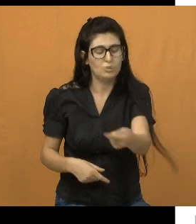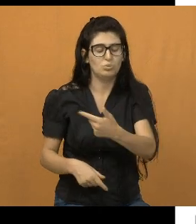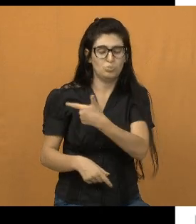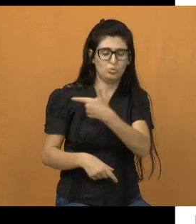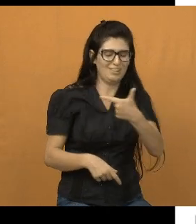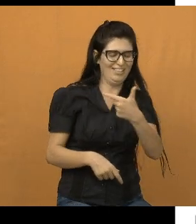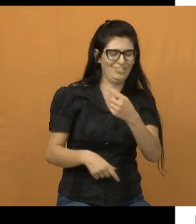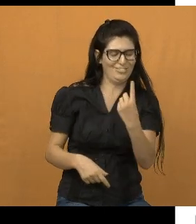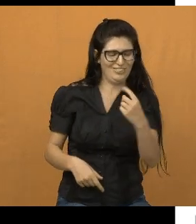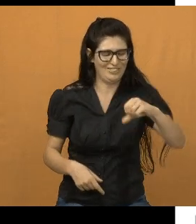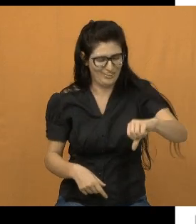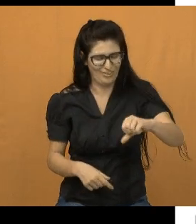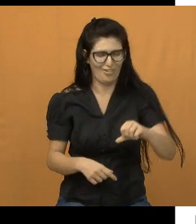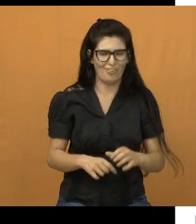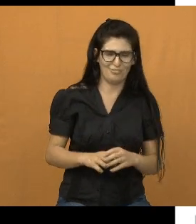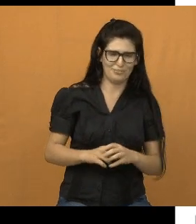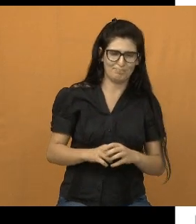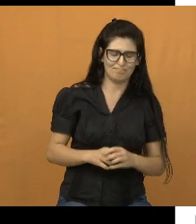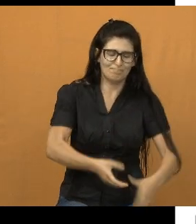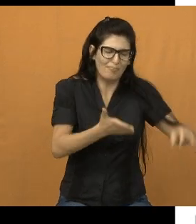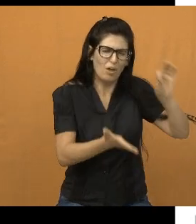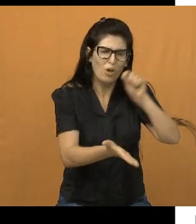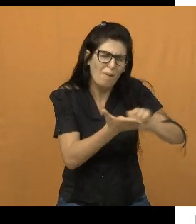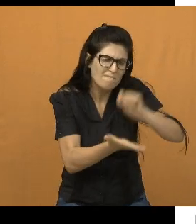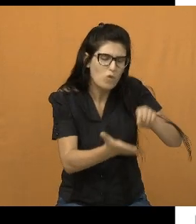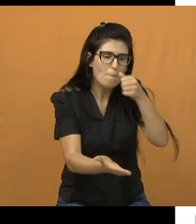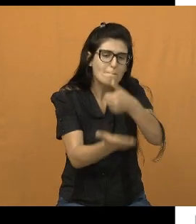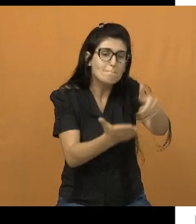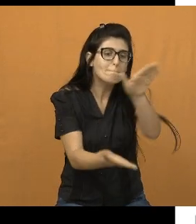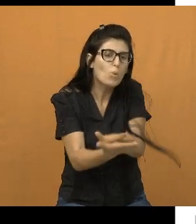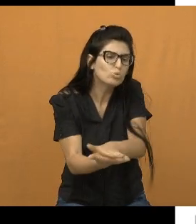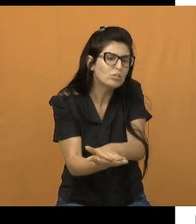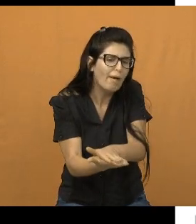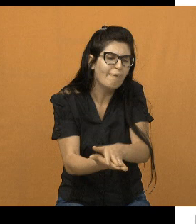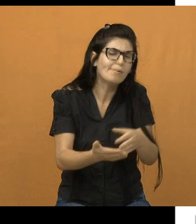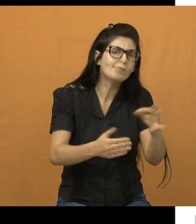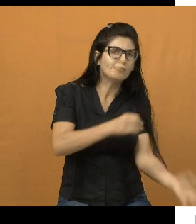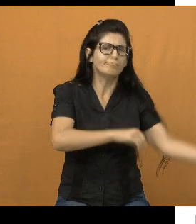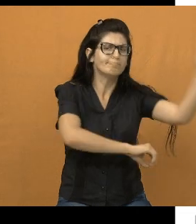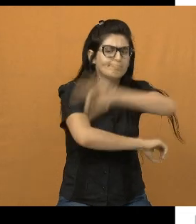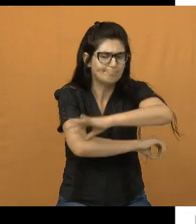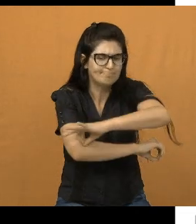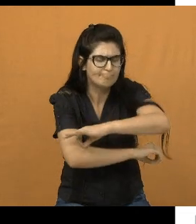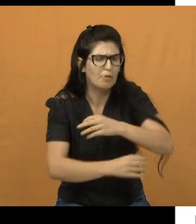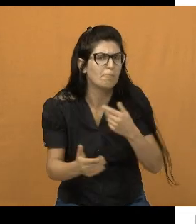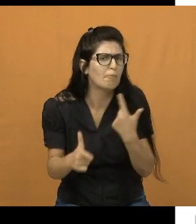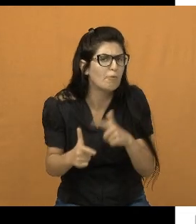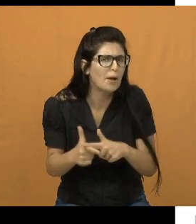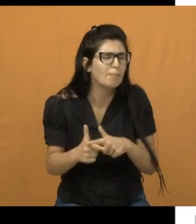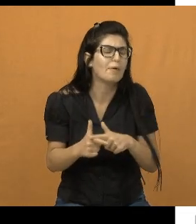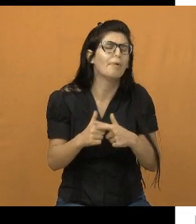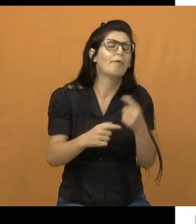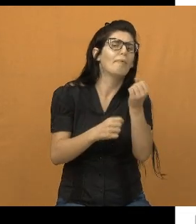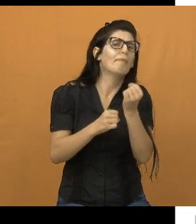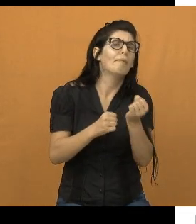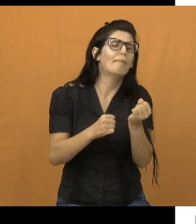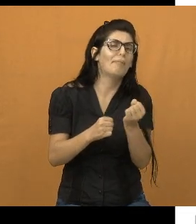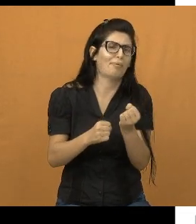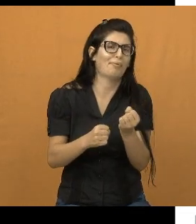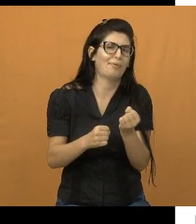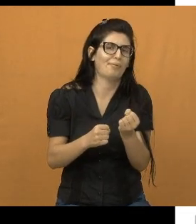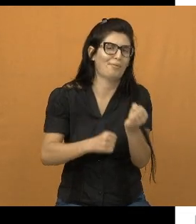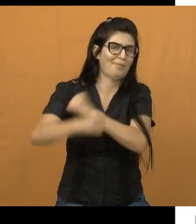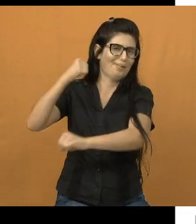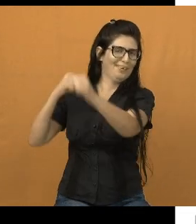2.219. Com relação às notificações dos casos de dengue, tivemos no ano